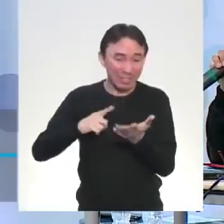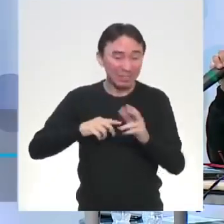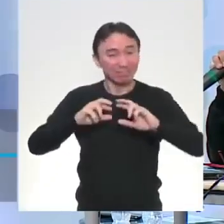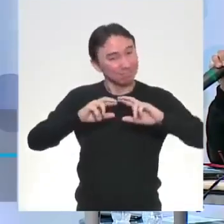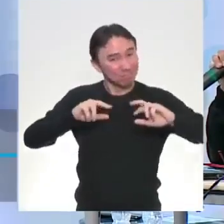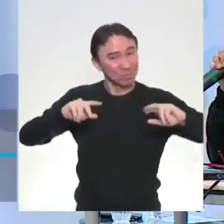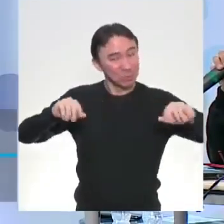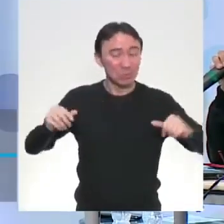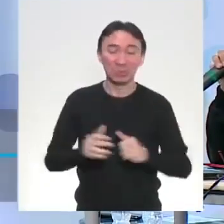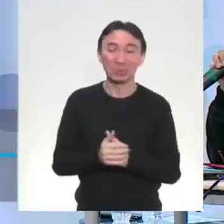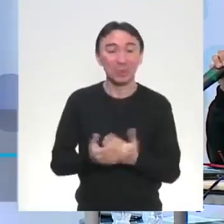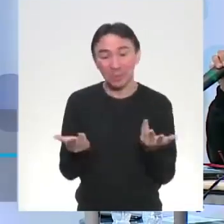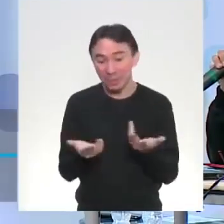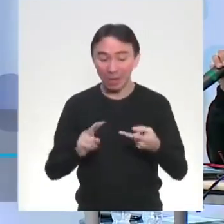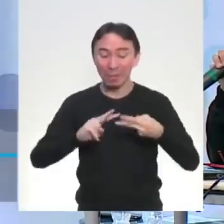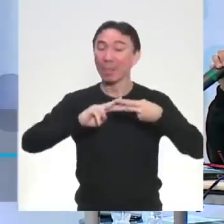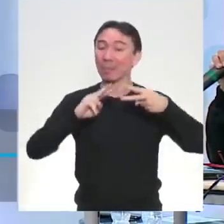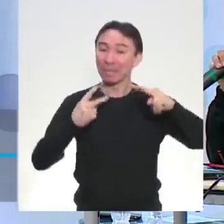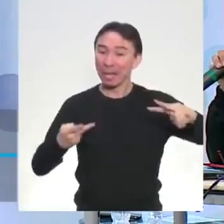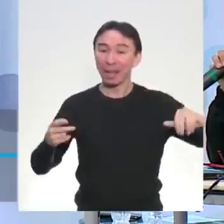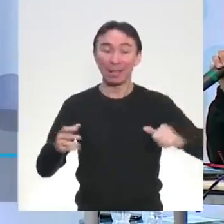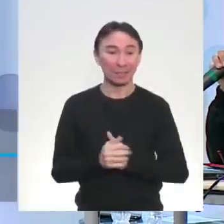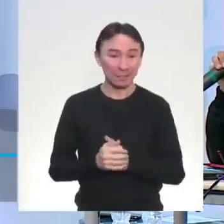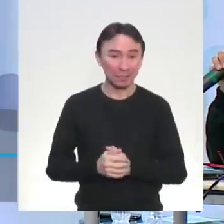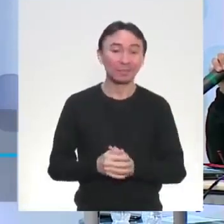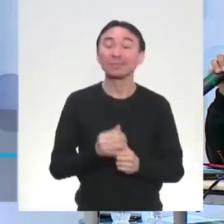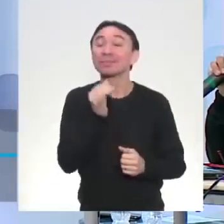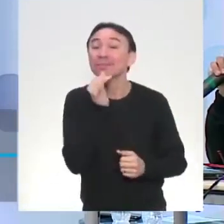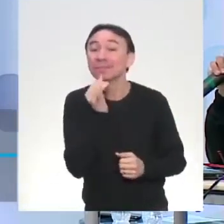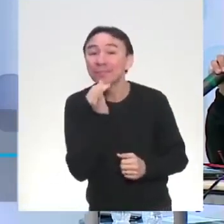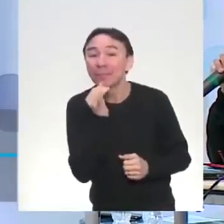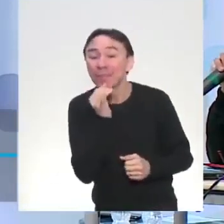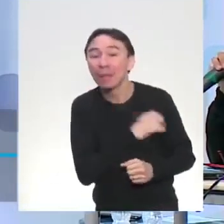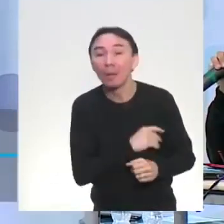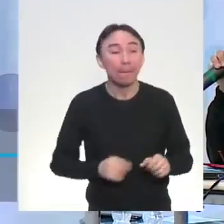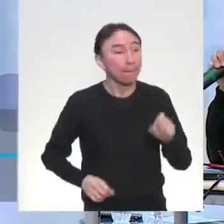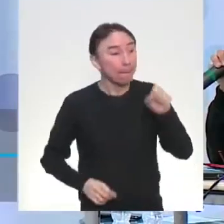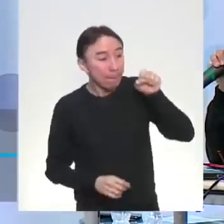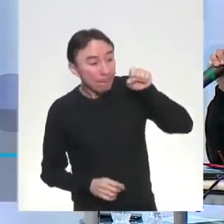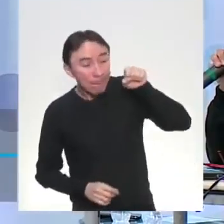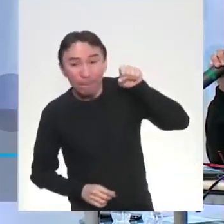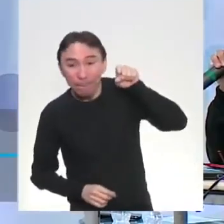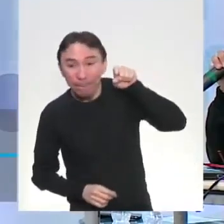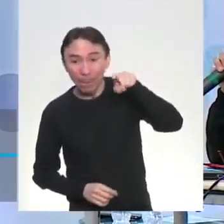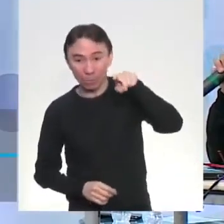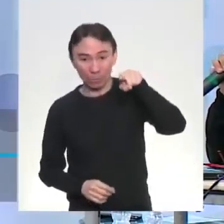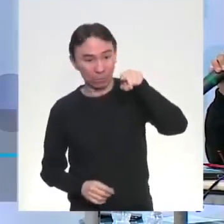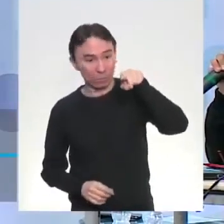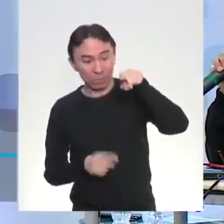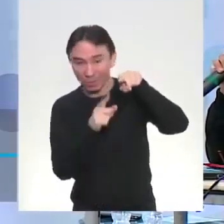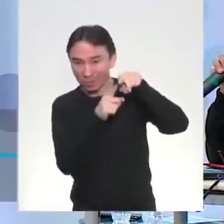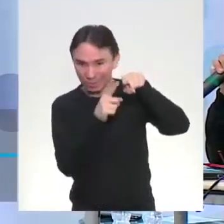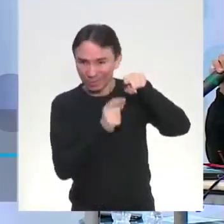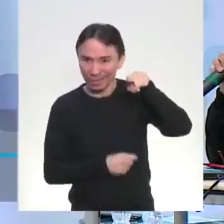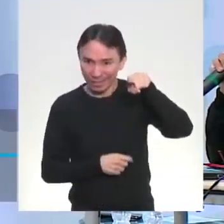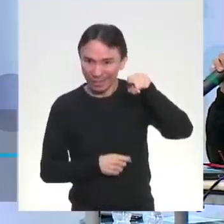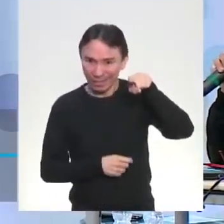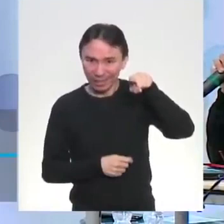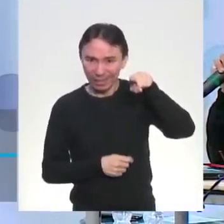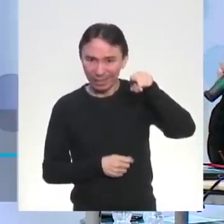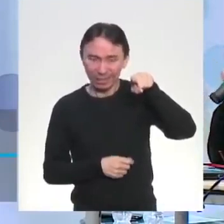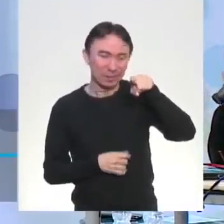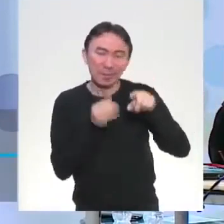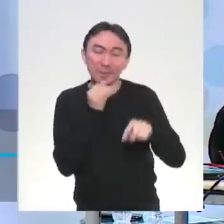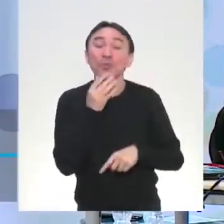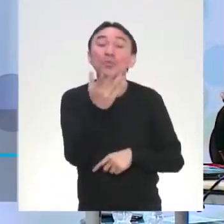ponto, a gente sempre tem a impressão que o ponto é uma coisa marcada num papel, num plano. Mas a gente, nessa sala, nesse local onde nós estamos, na sala da